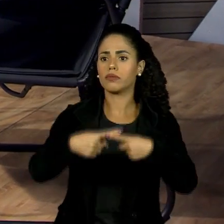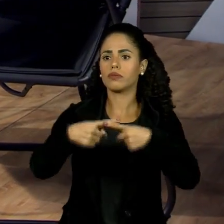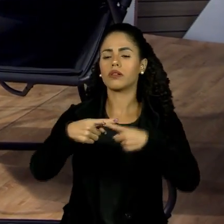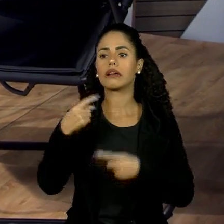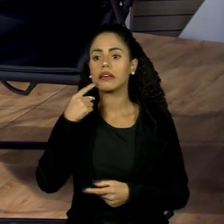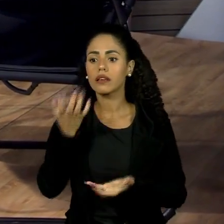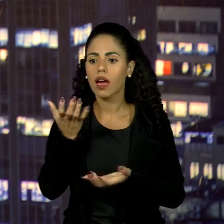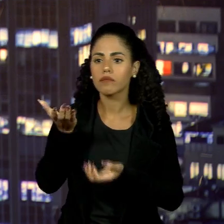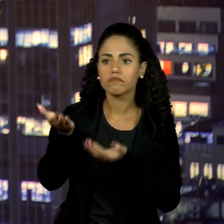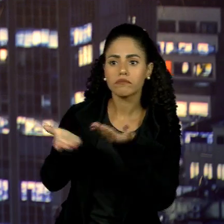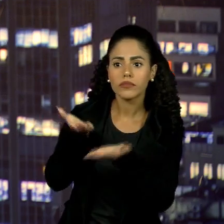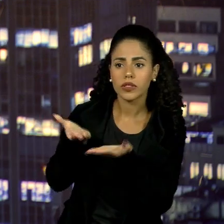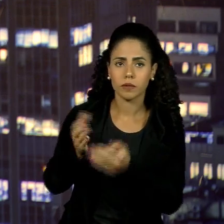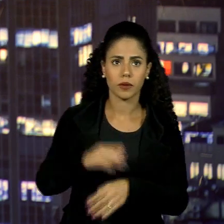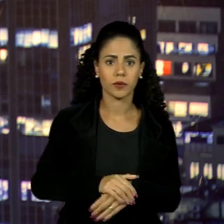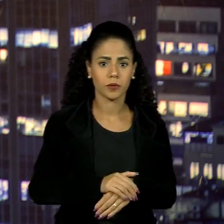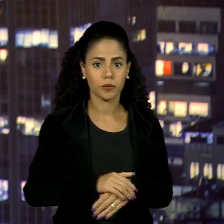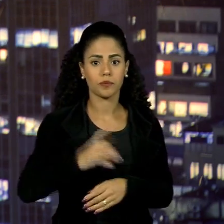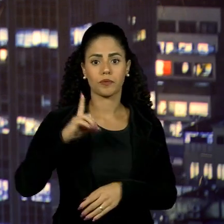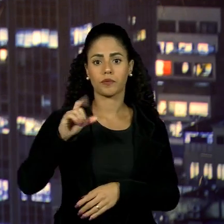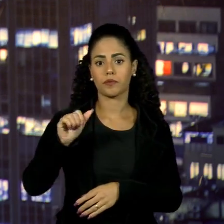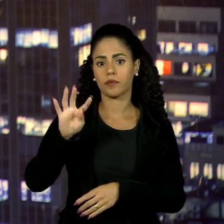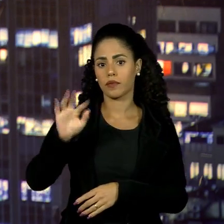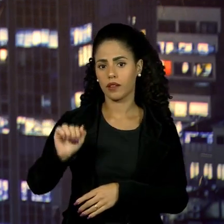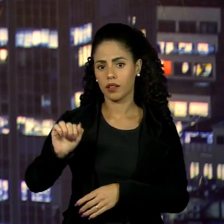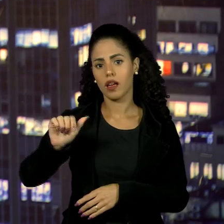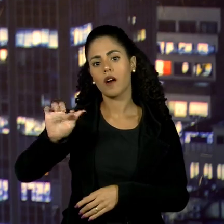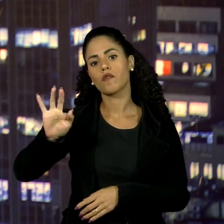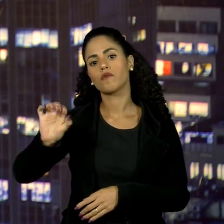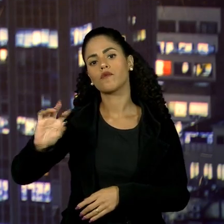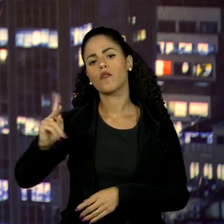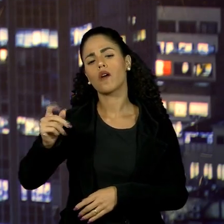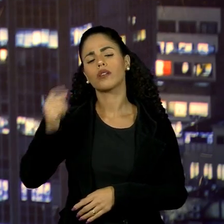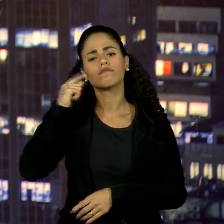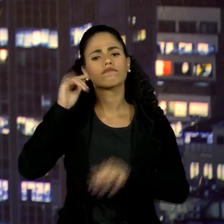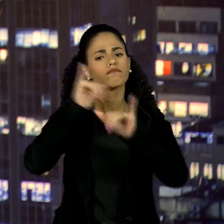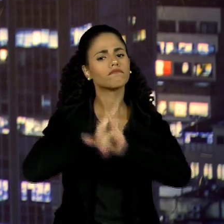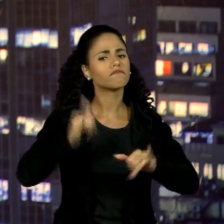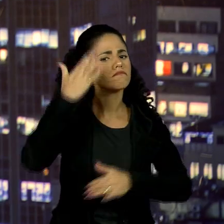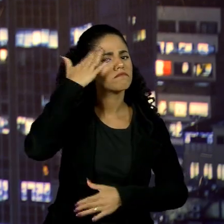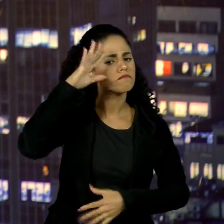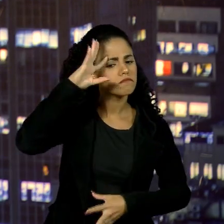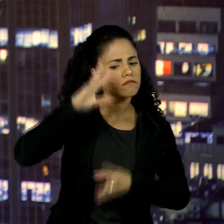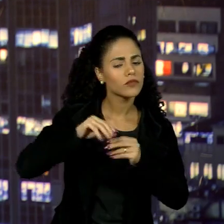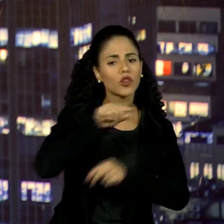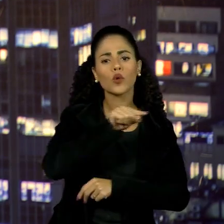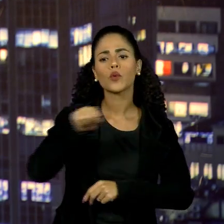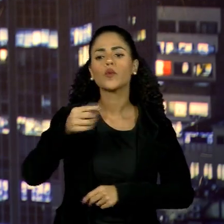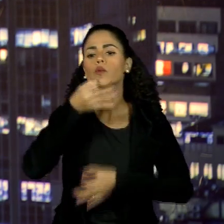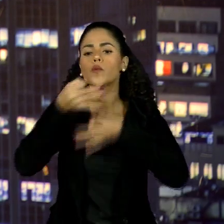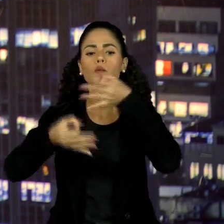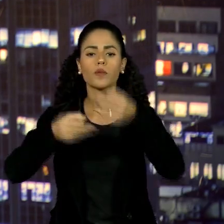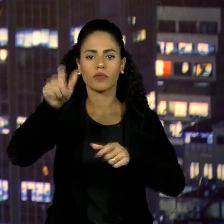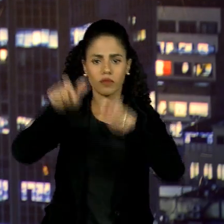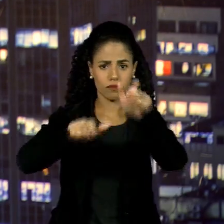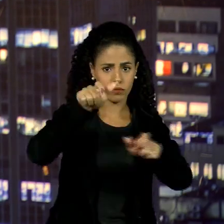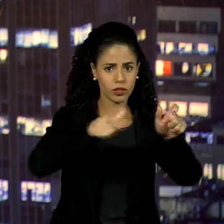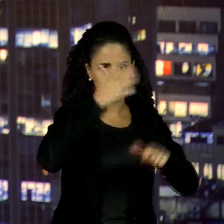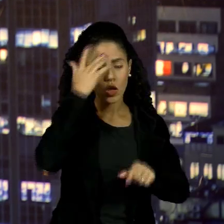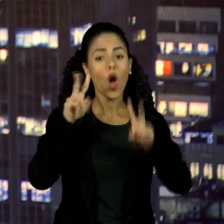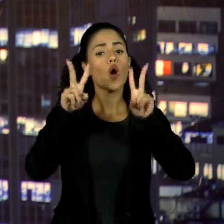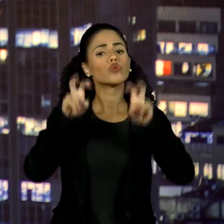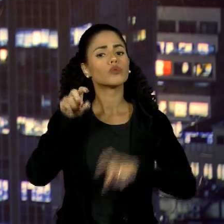de tratamento. E o Datafolha publicou uma pesquisa no início deste ano para entender o que pensa o brasileiro sobre as apostas esportivas